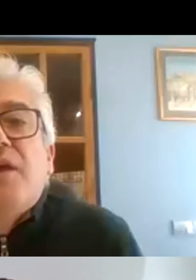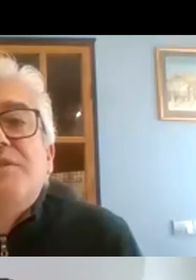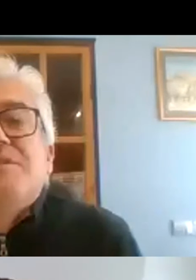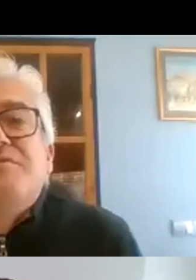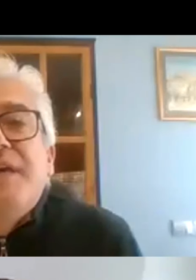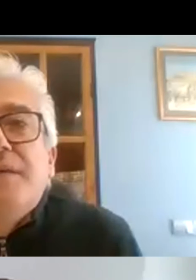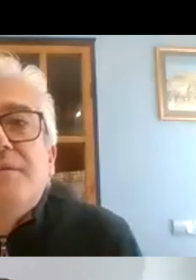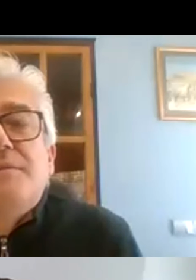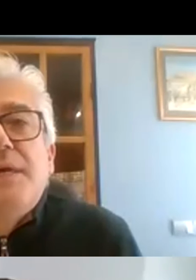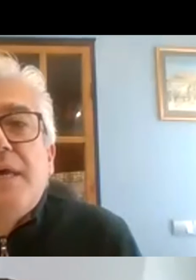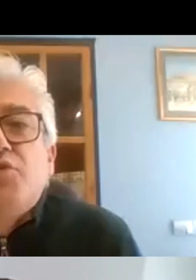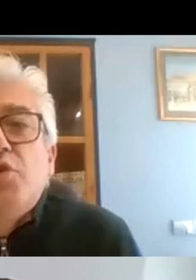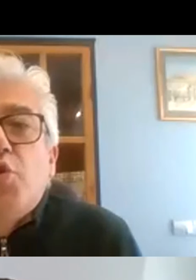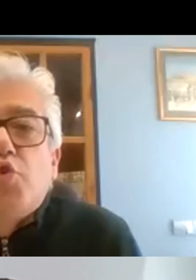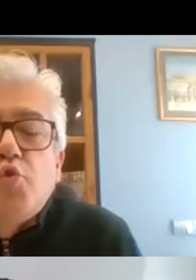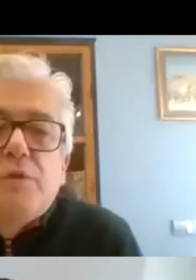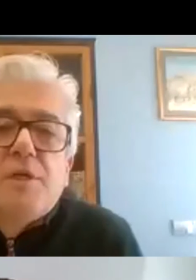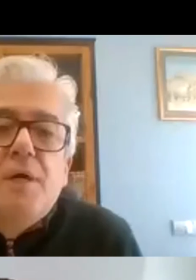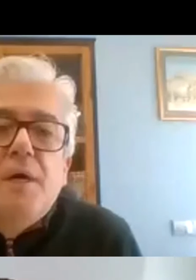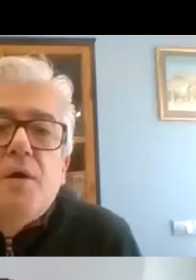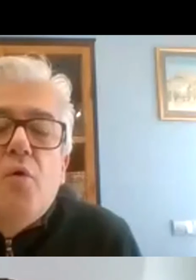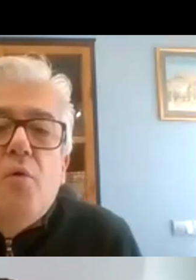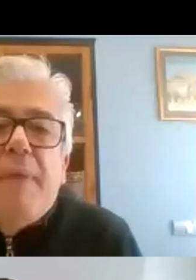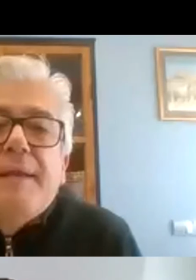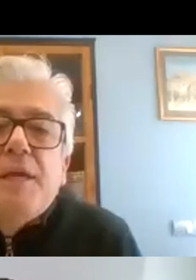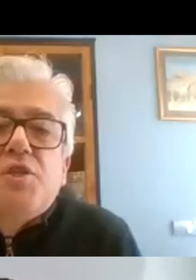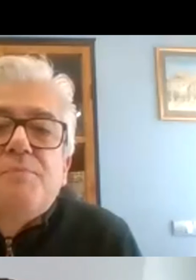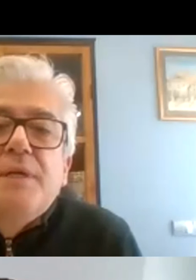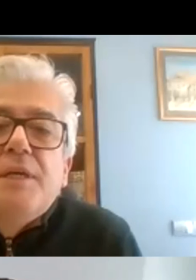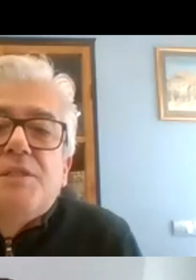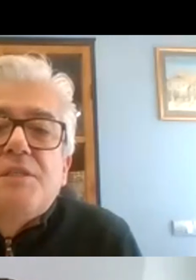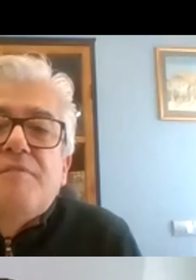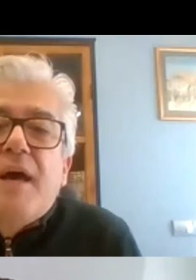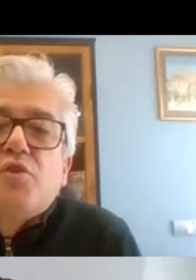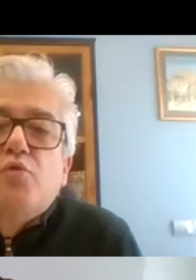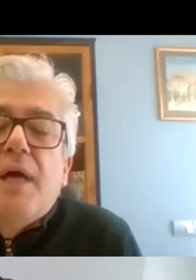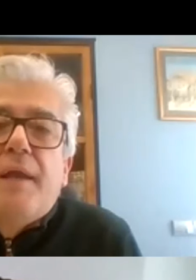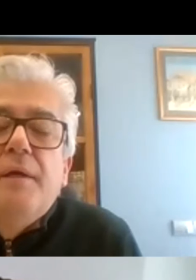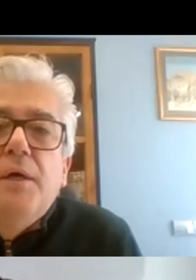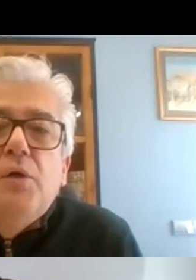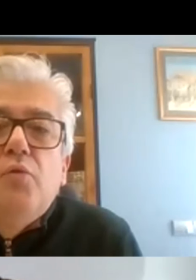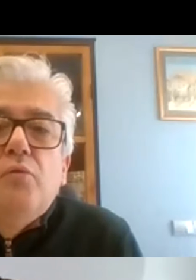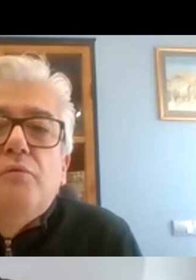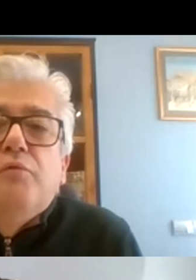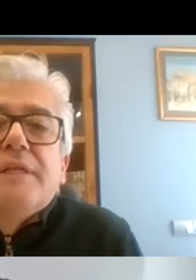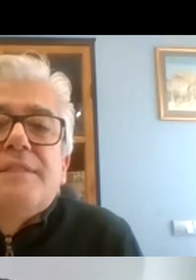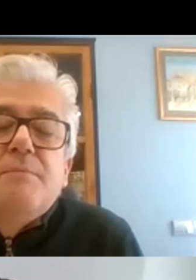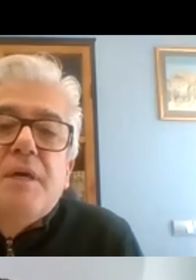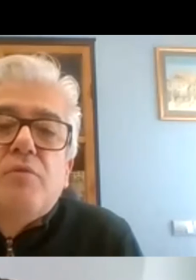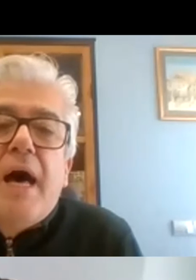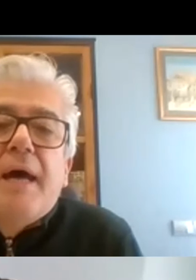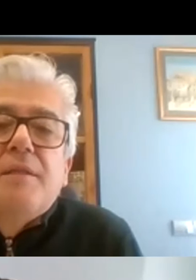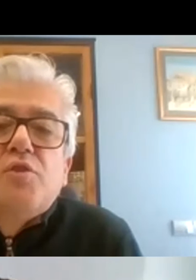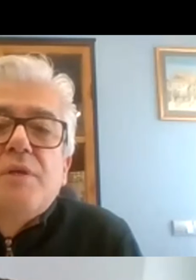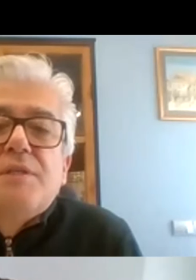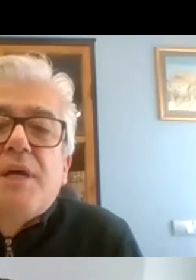de vários intervenientes em ações conjuntas com painéis de especialistas deverá resultar num fortalecimento